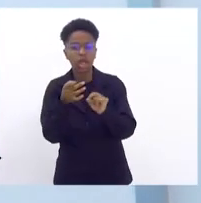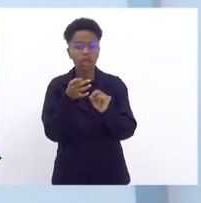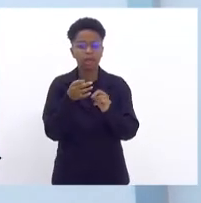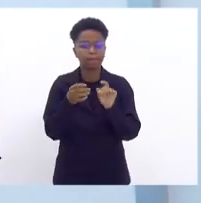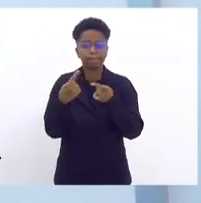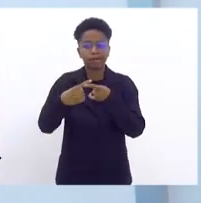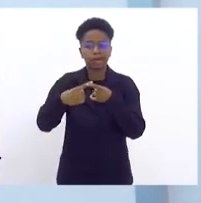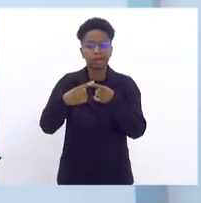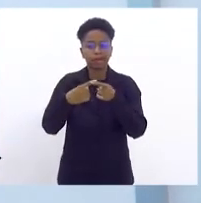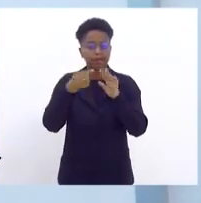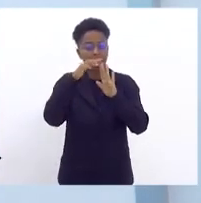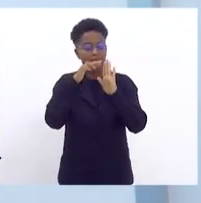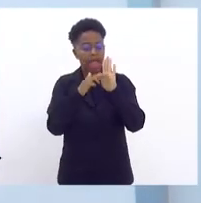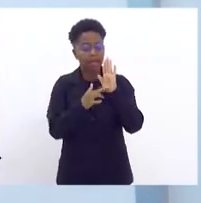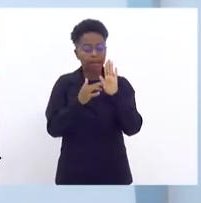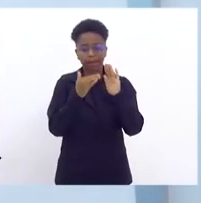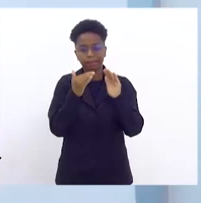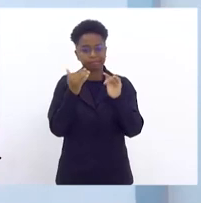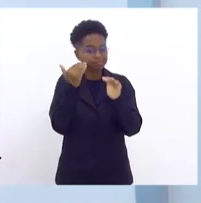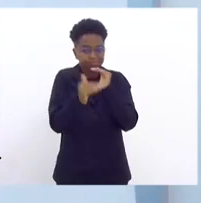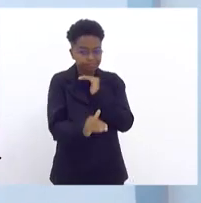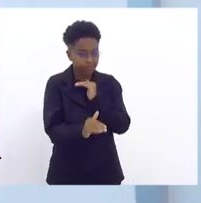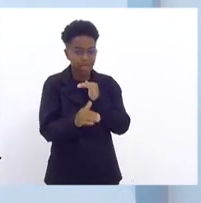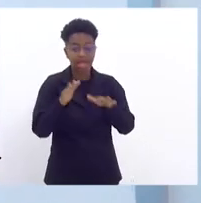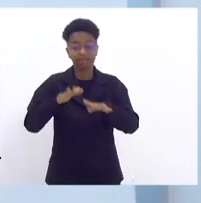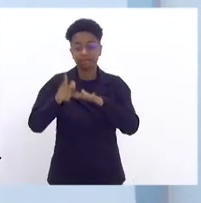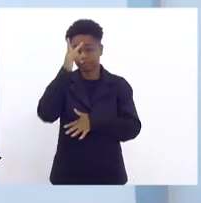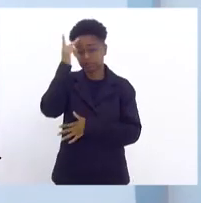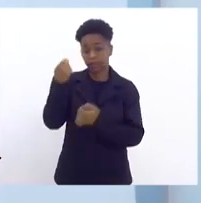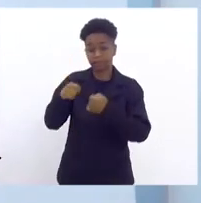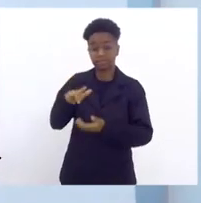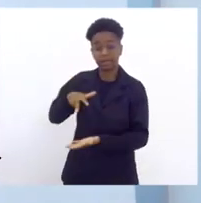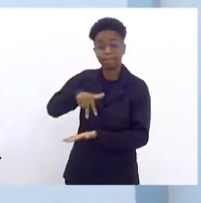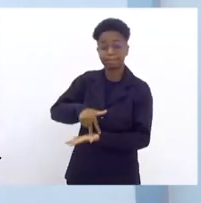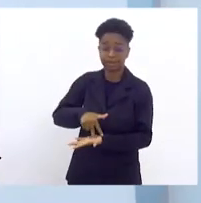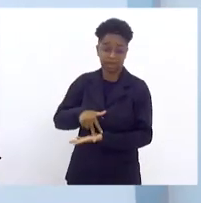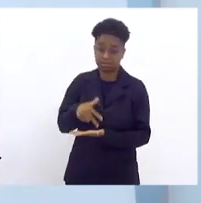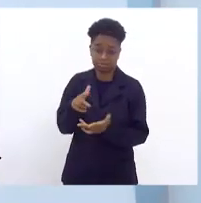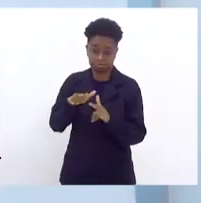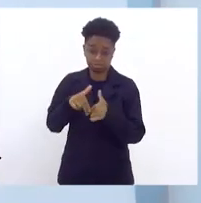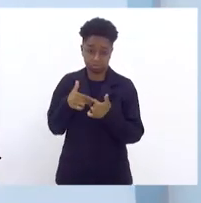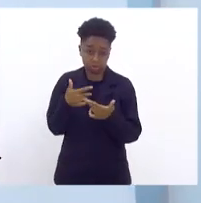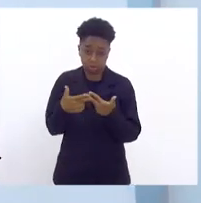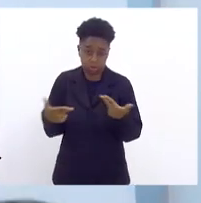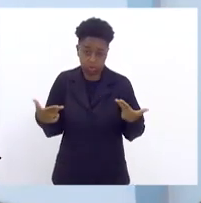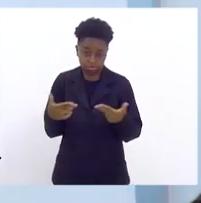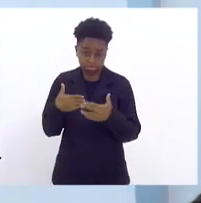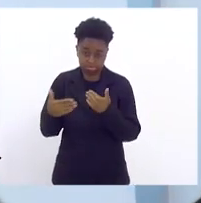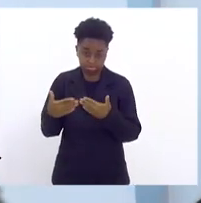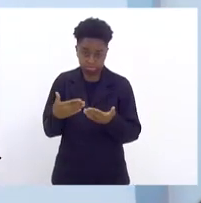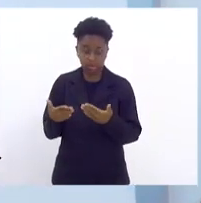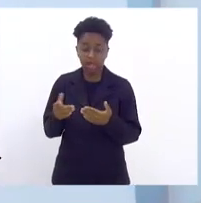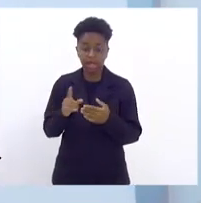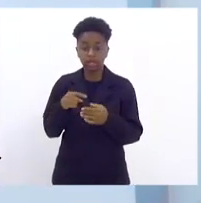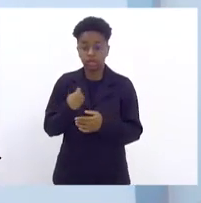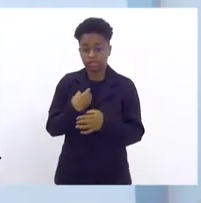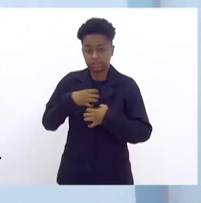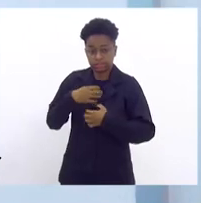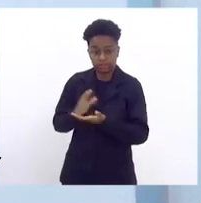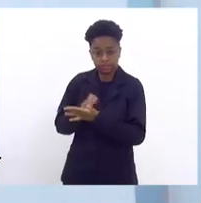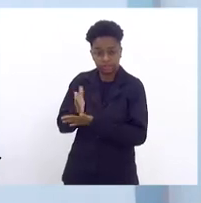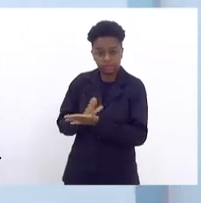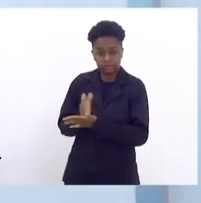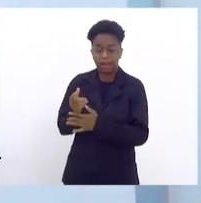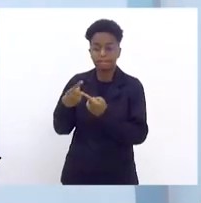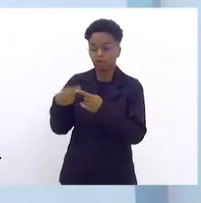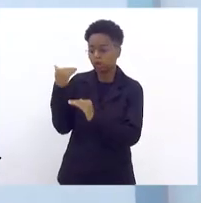Protocolos de repente alguém precisar fazer levantar e ficar de pé por qualquer motivo outros vamos todos ficar desconfortáveis que